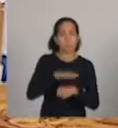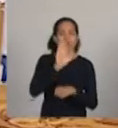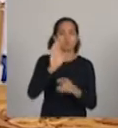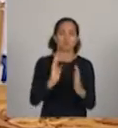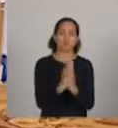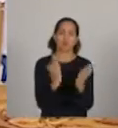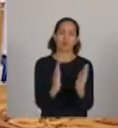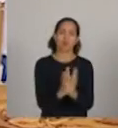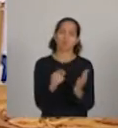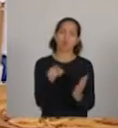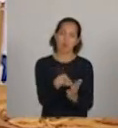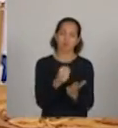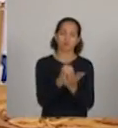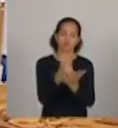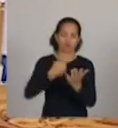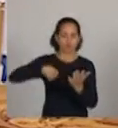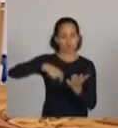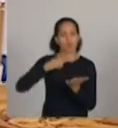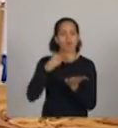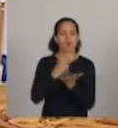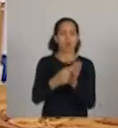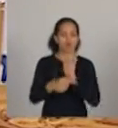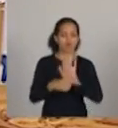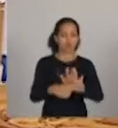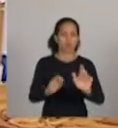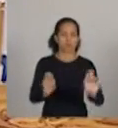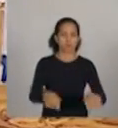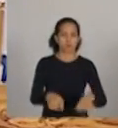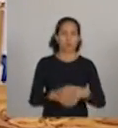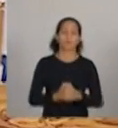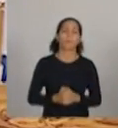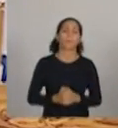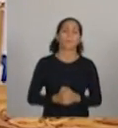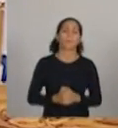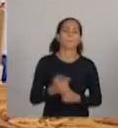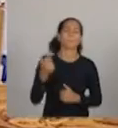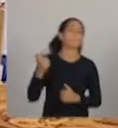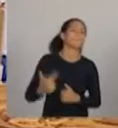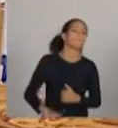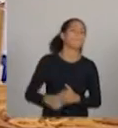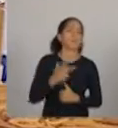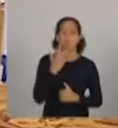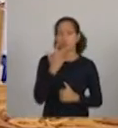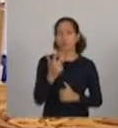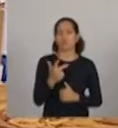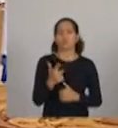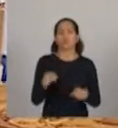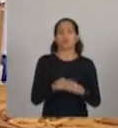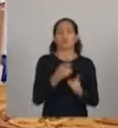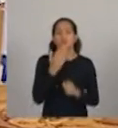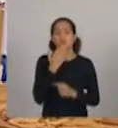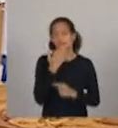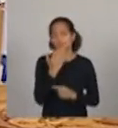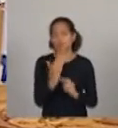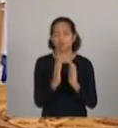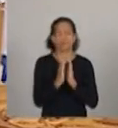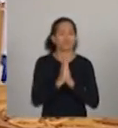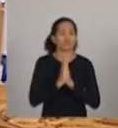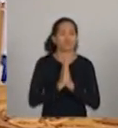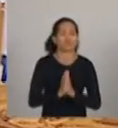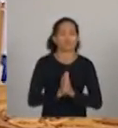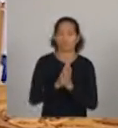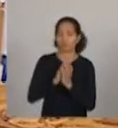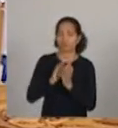estado. Essa precisa de nossa ajuda. Eu quero mais uma vez reafirmar e solicitar, suplicar